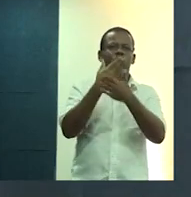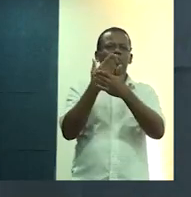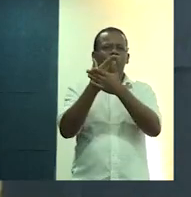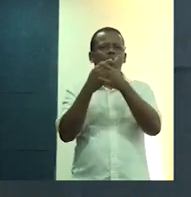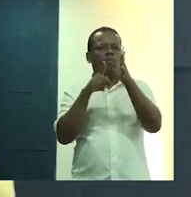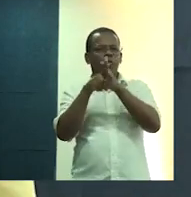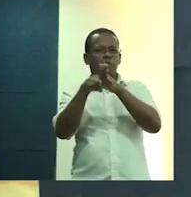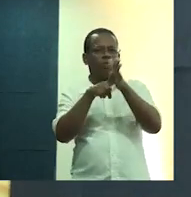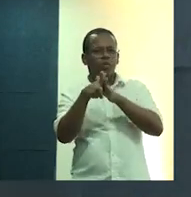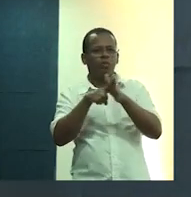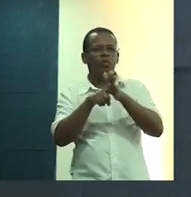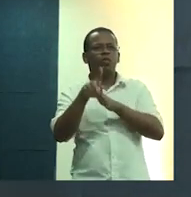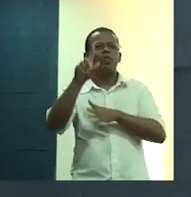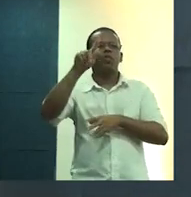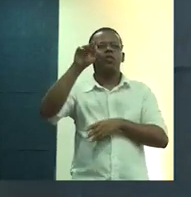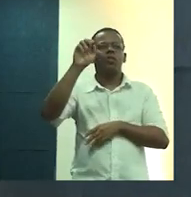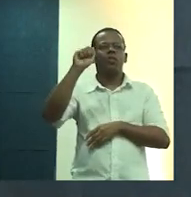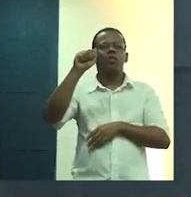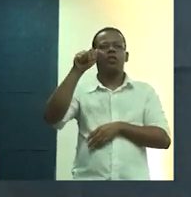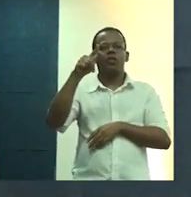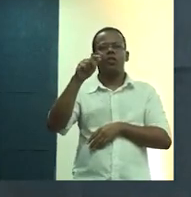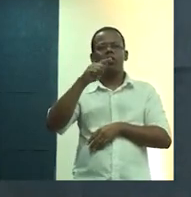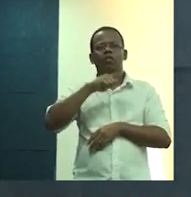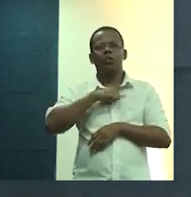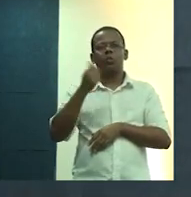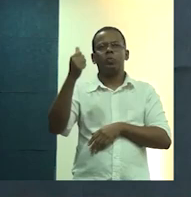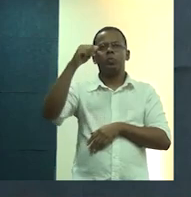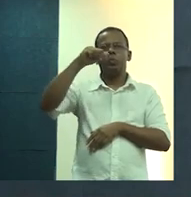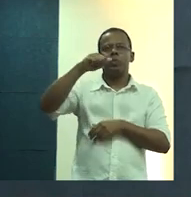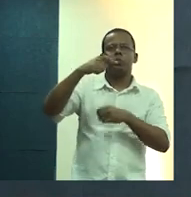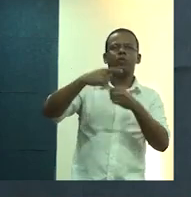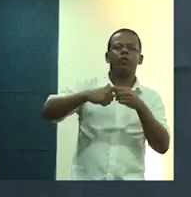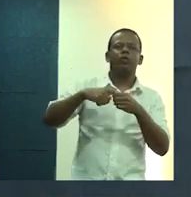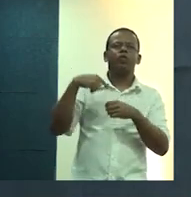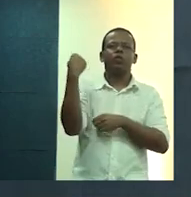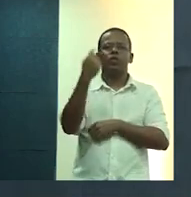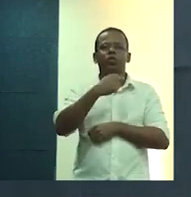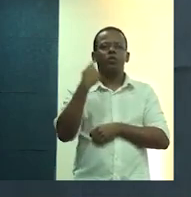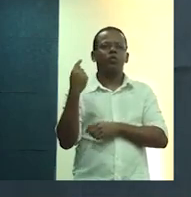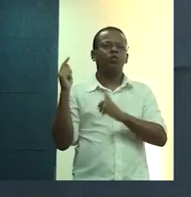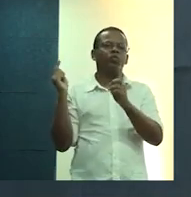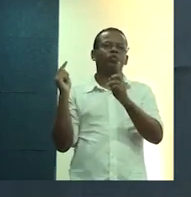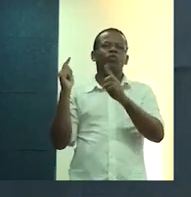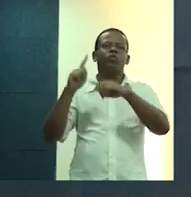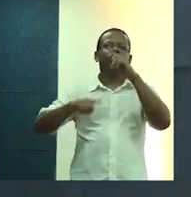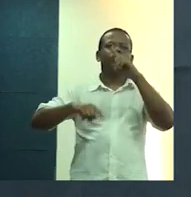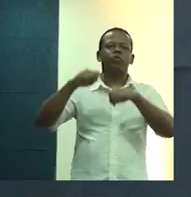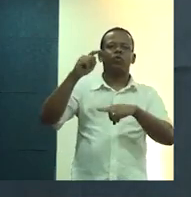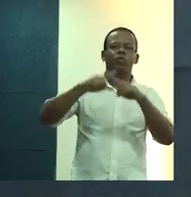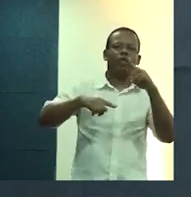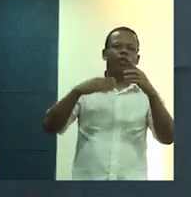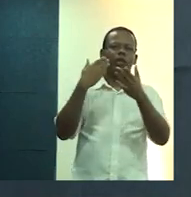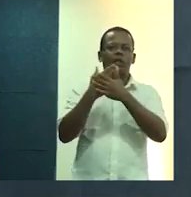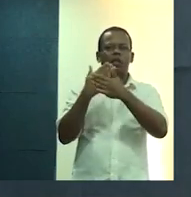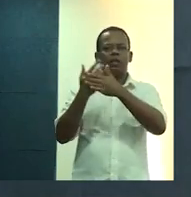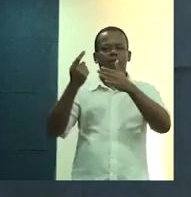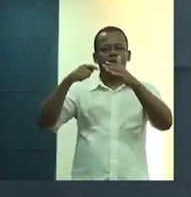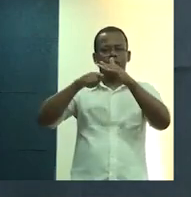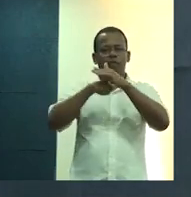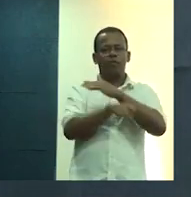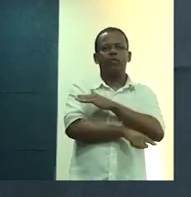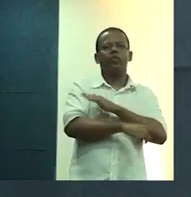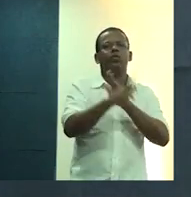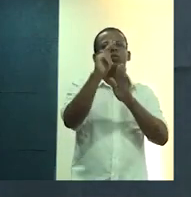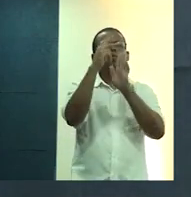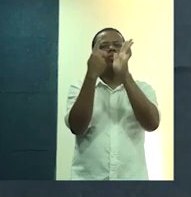o estudo diz que as faixas de Jeca São aquelas faixas de piores condições de vida na cidade que é o nosso objeto propriamente de atuação dentro do